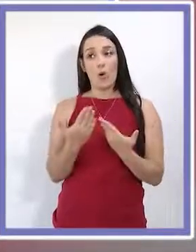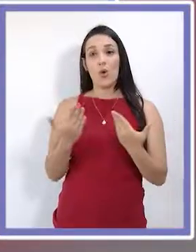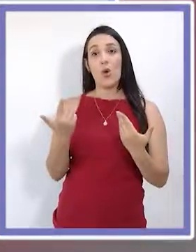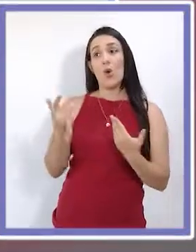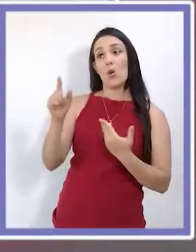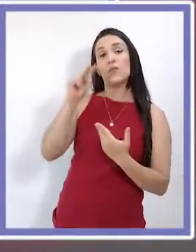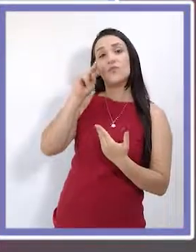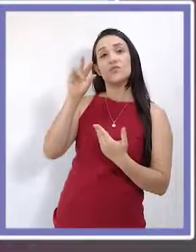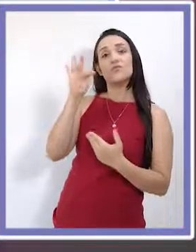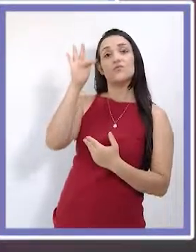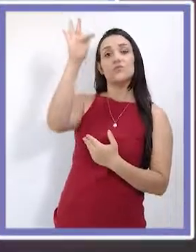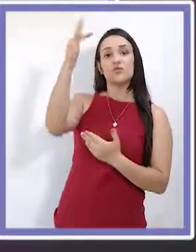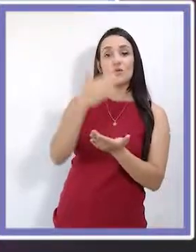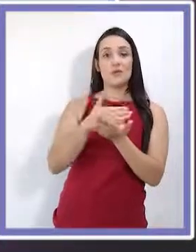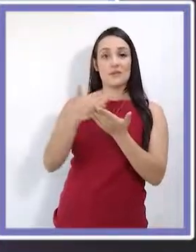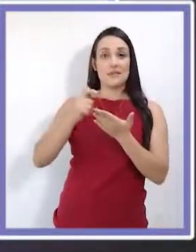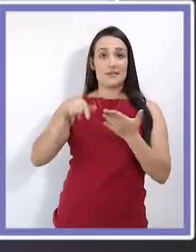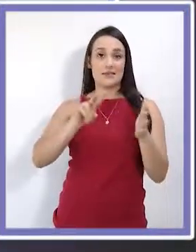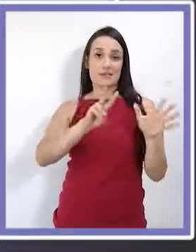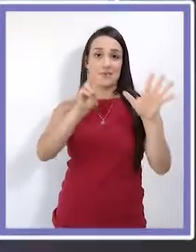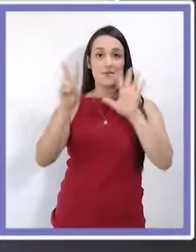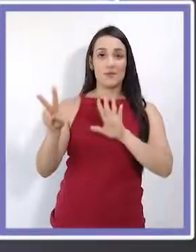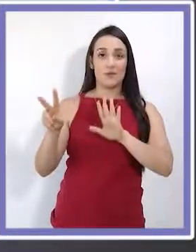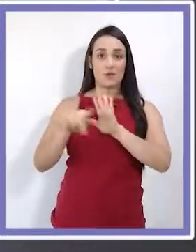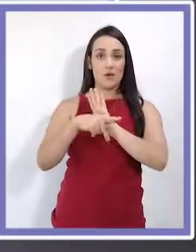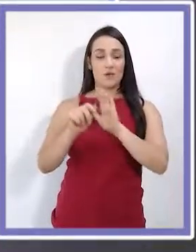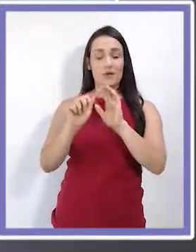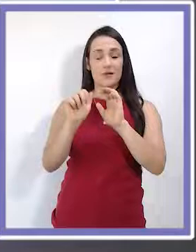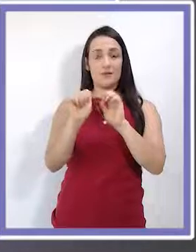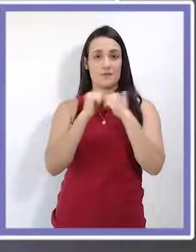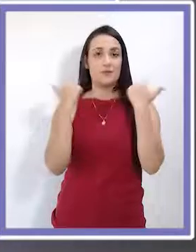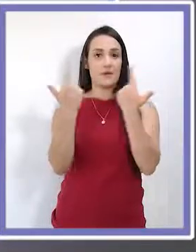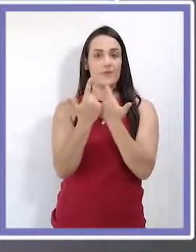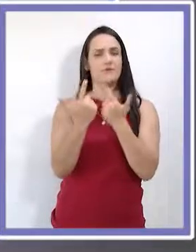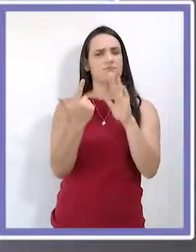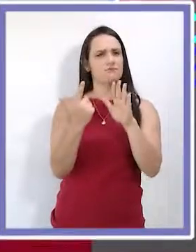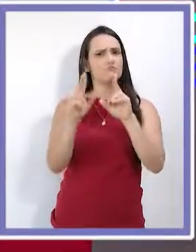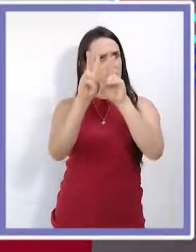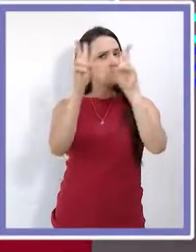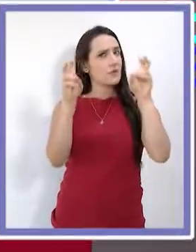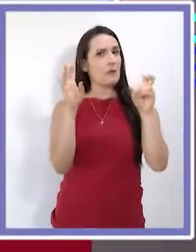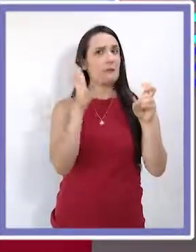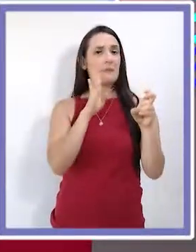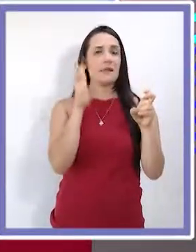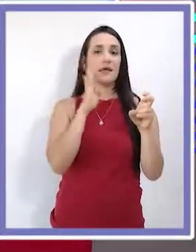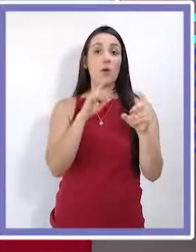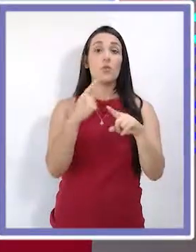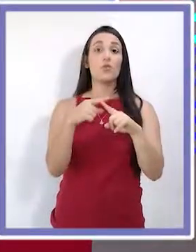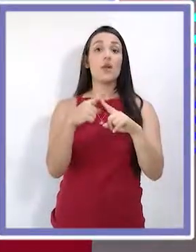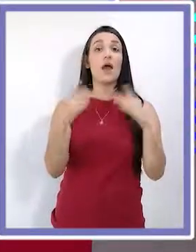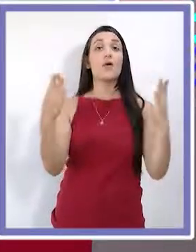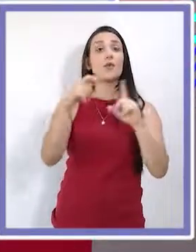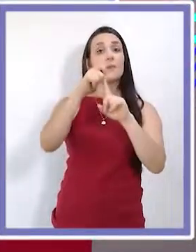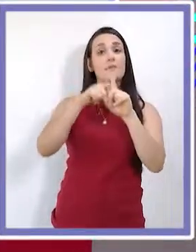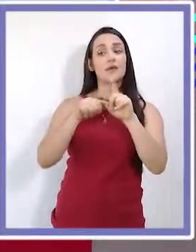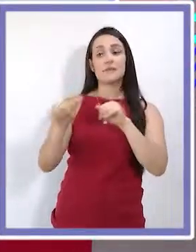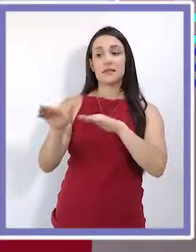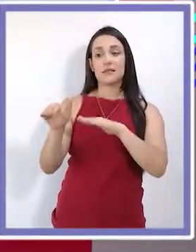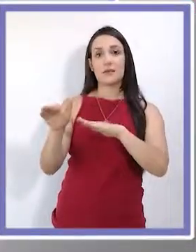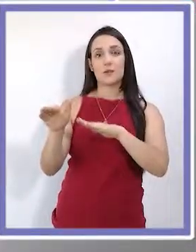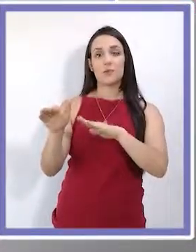Mais um programa Perspectiva, começando aqui na TV da Assembleia Legislativa de Mato Grosso do Sul, hoje para falar de um tema super legal, porque